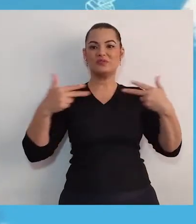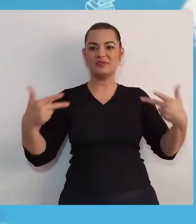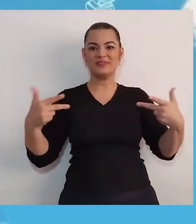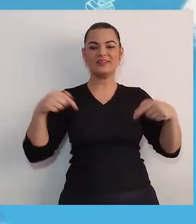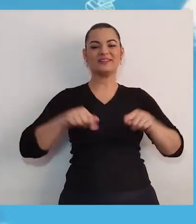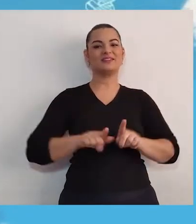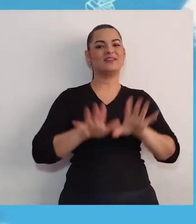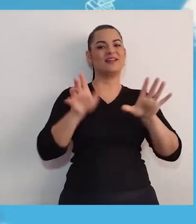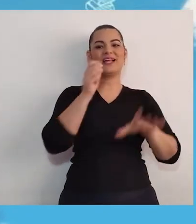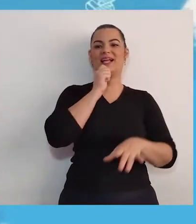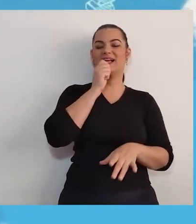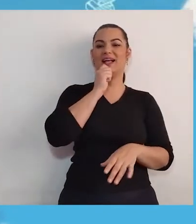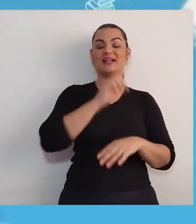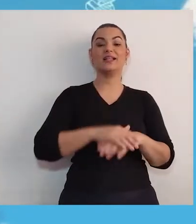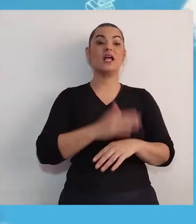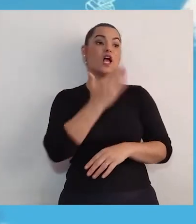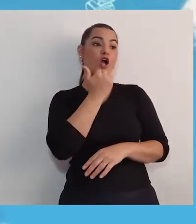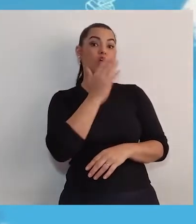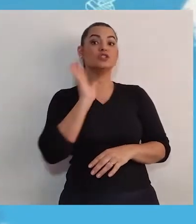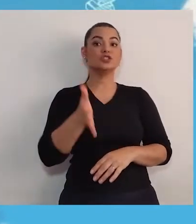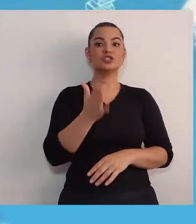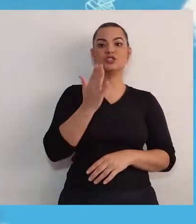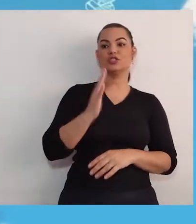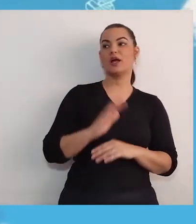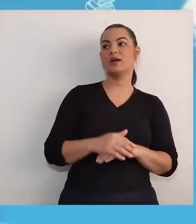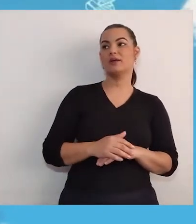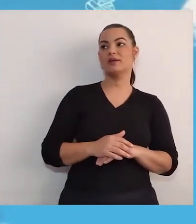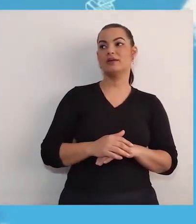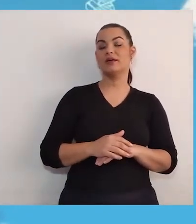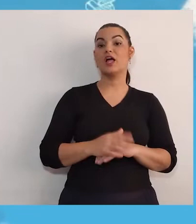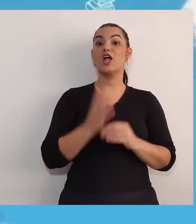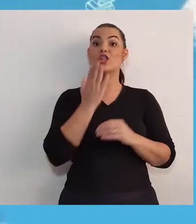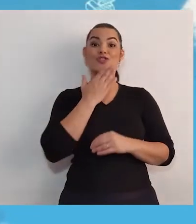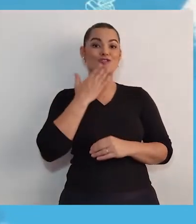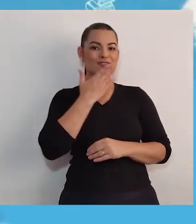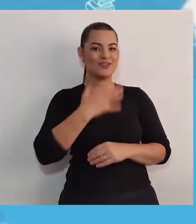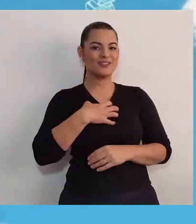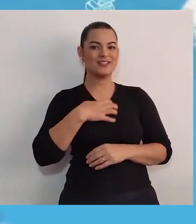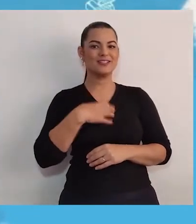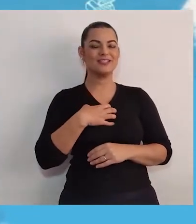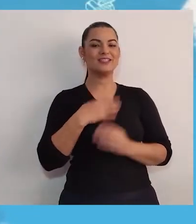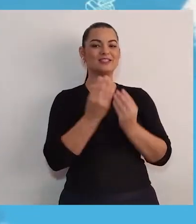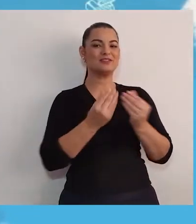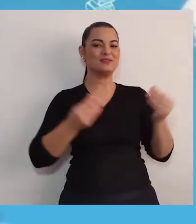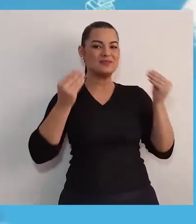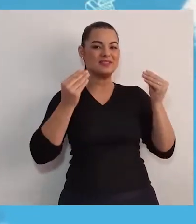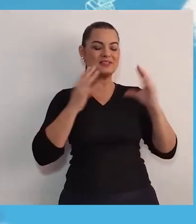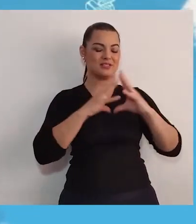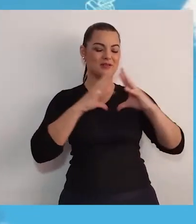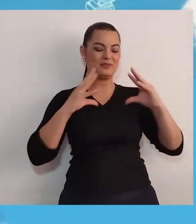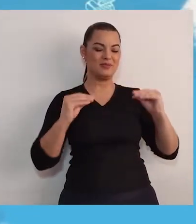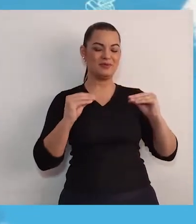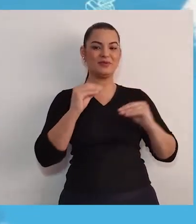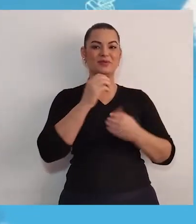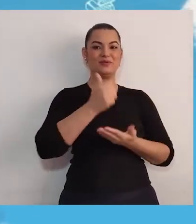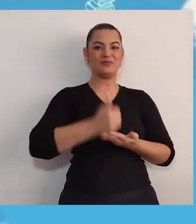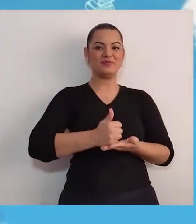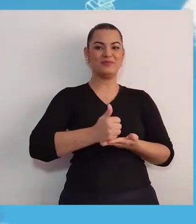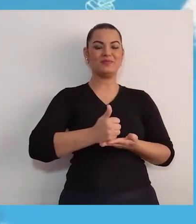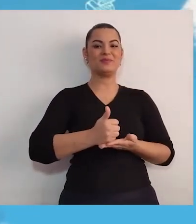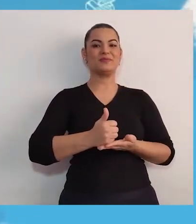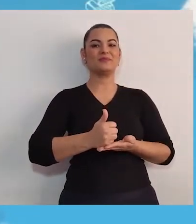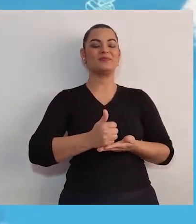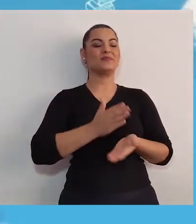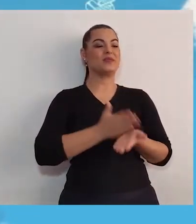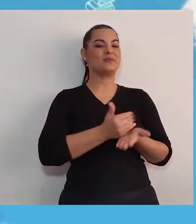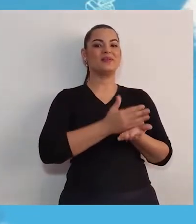Alimentos que o Caio já experimentou e que são doces: melancia, pera, melão e batata doce. Alimentos que